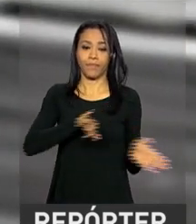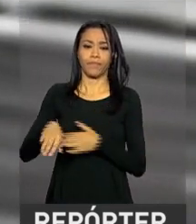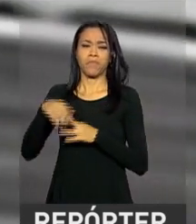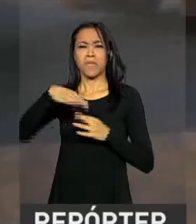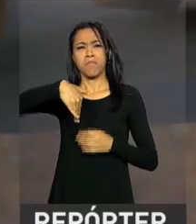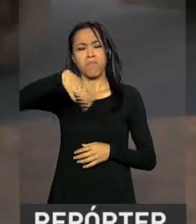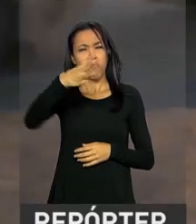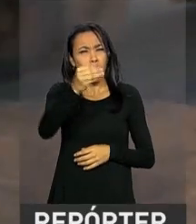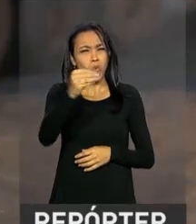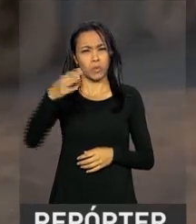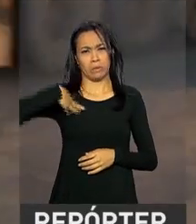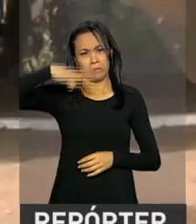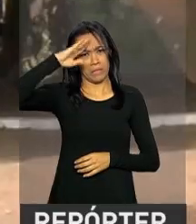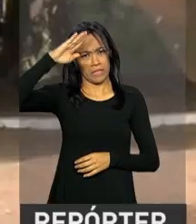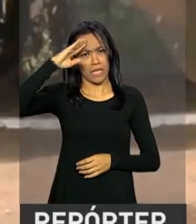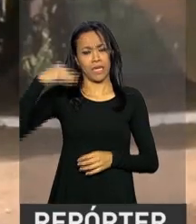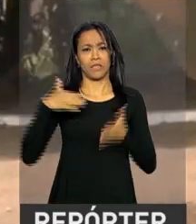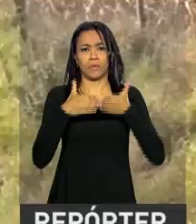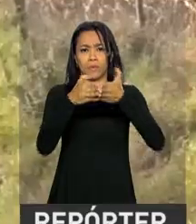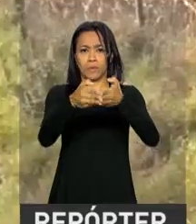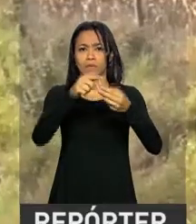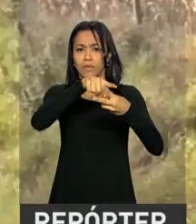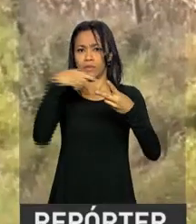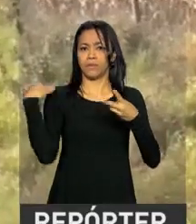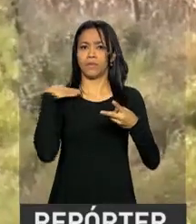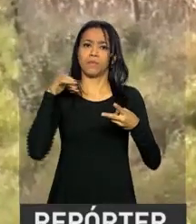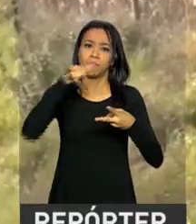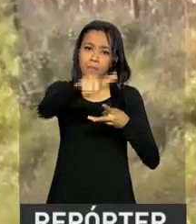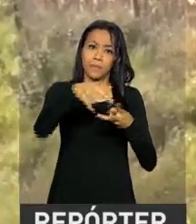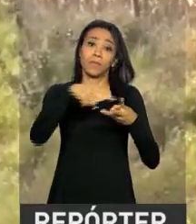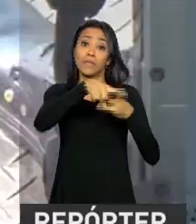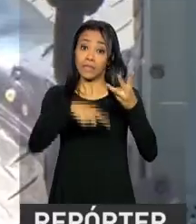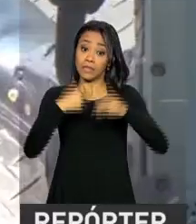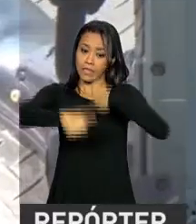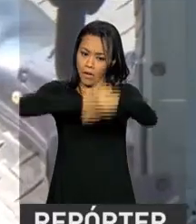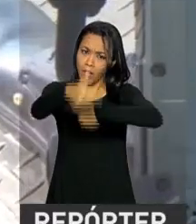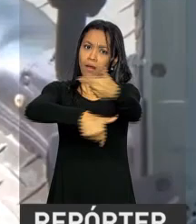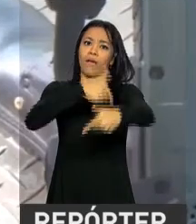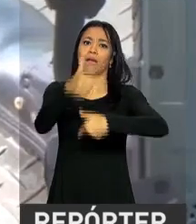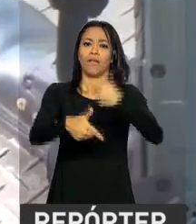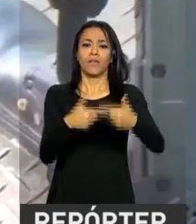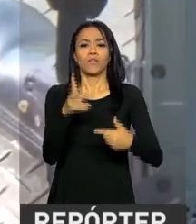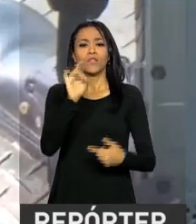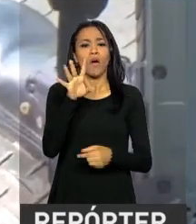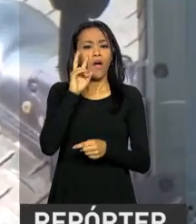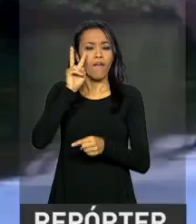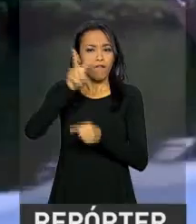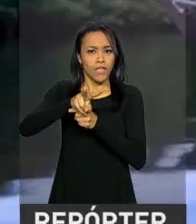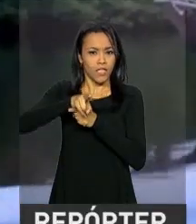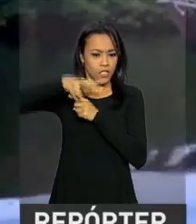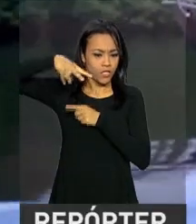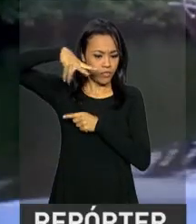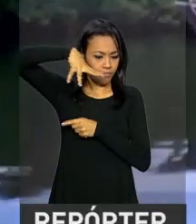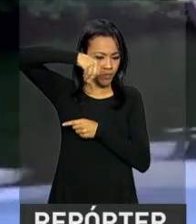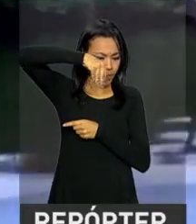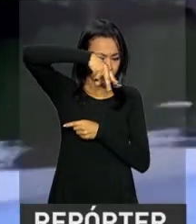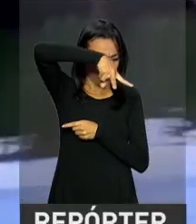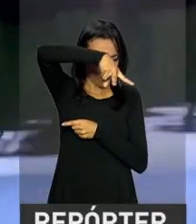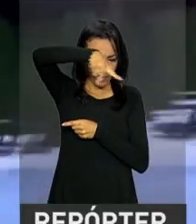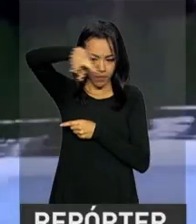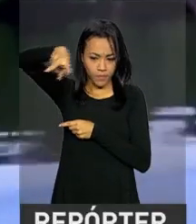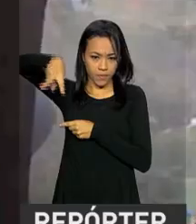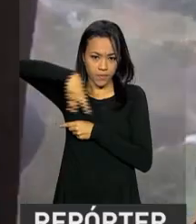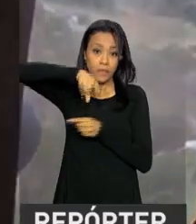do Exército, Marinha e Aeronáutica participam da operação. As ações, que vão desde a vigilância do espaço aéreo até a inspeção